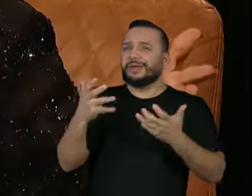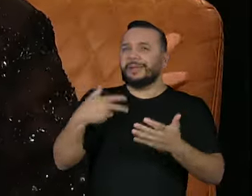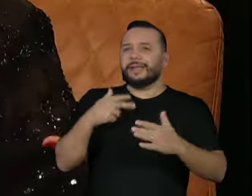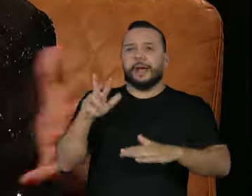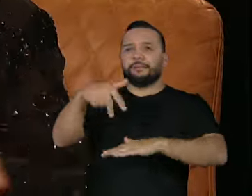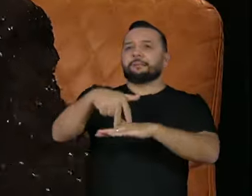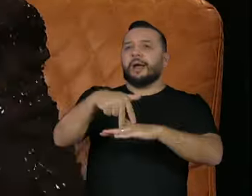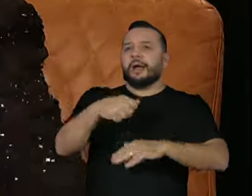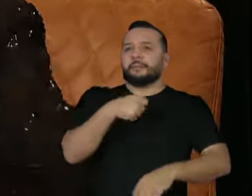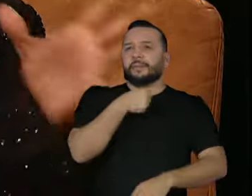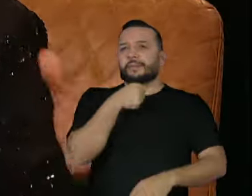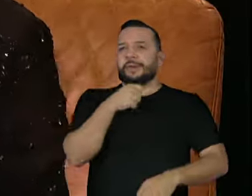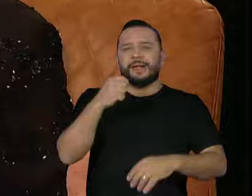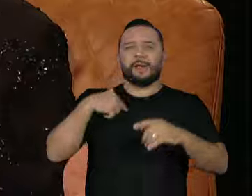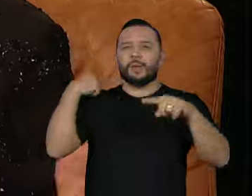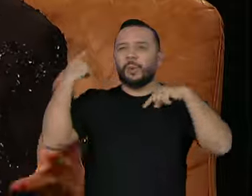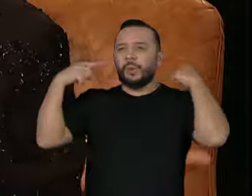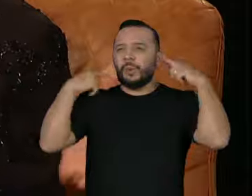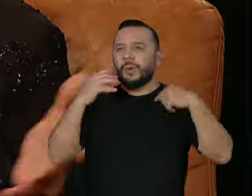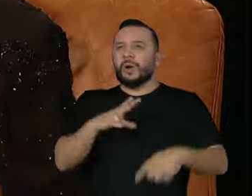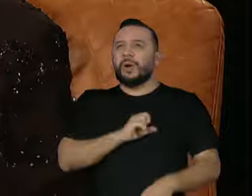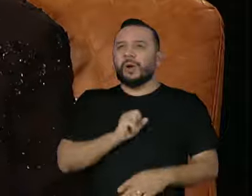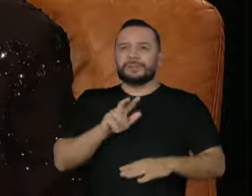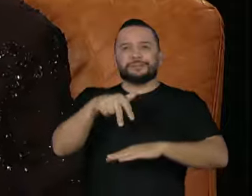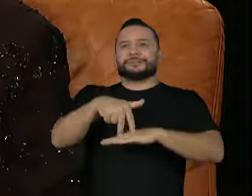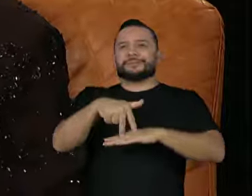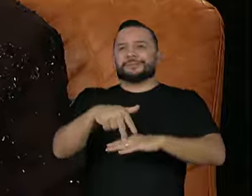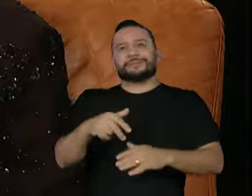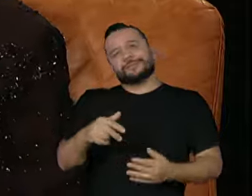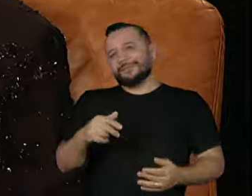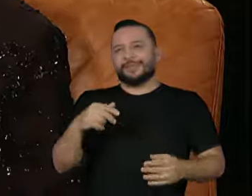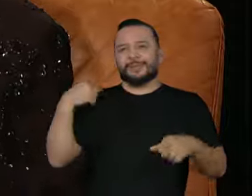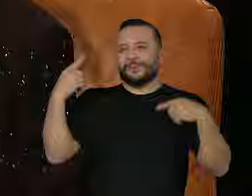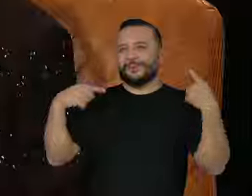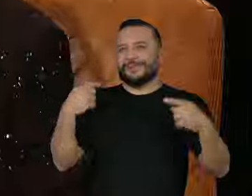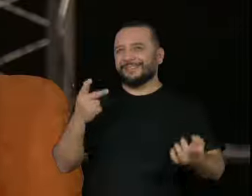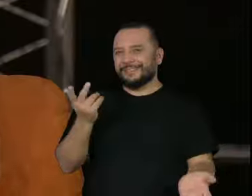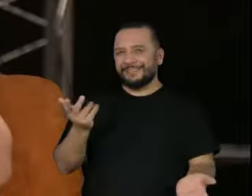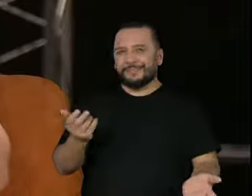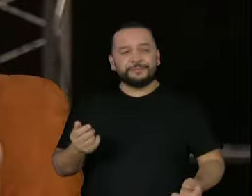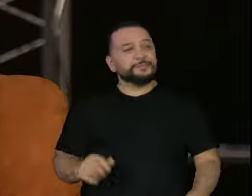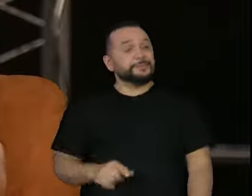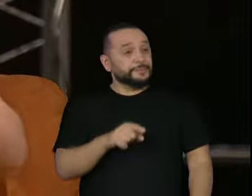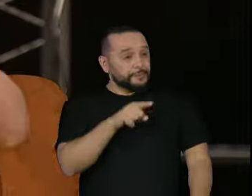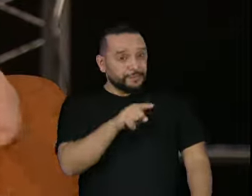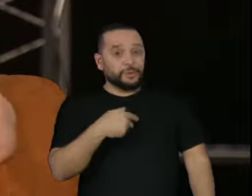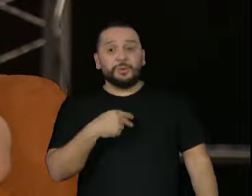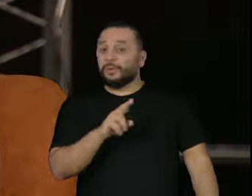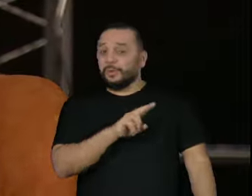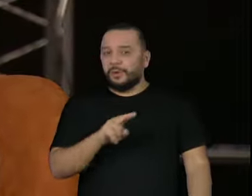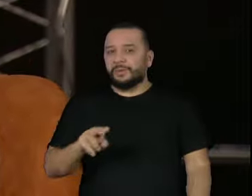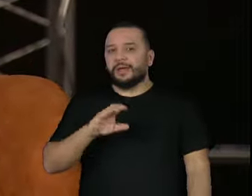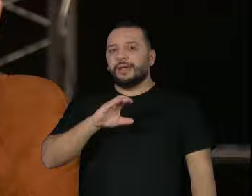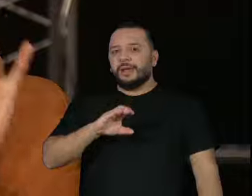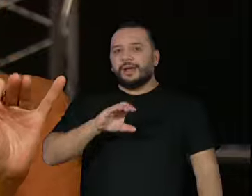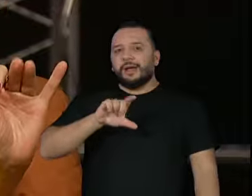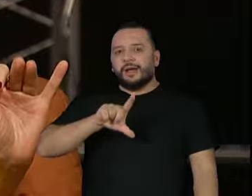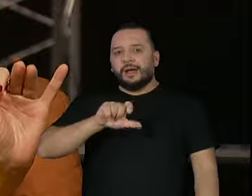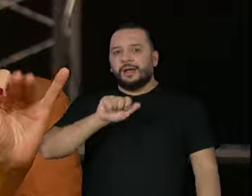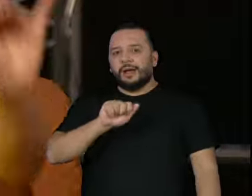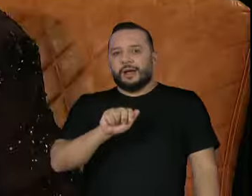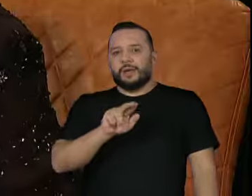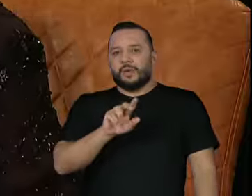né? A minha loucura é palco, sempre foi palco, é muito doido. E o seu nome real é Claudete